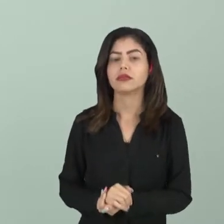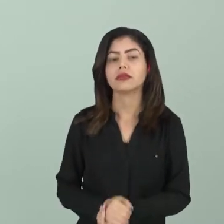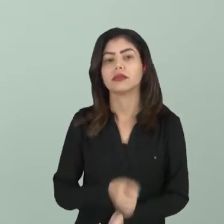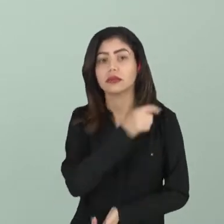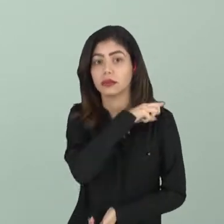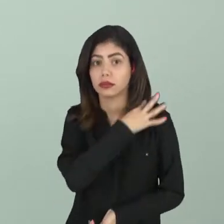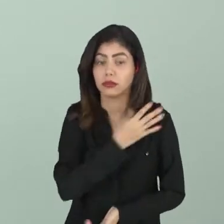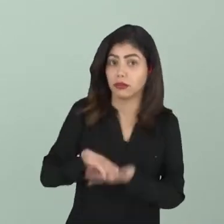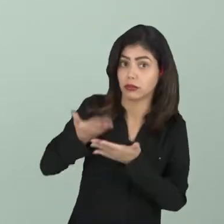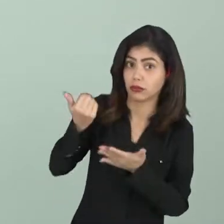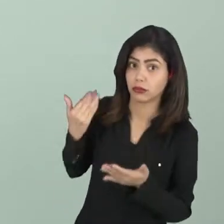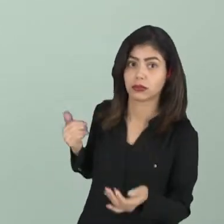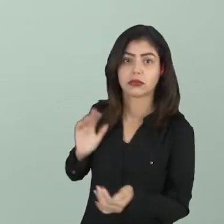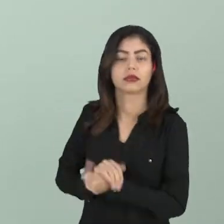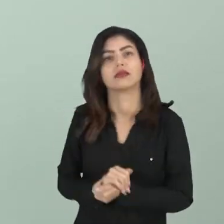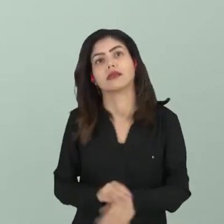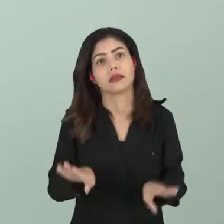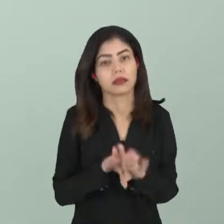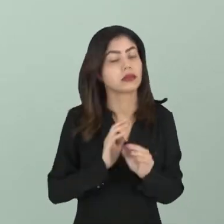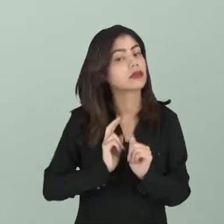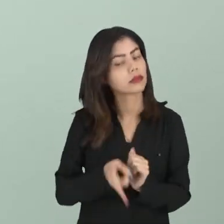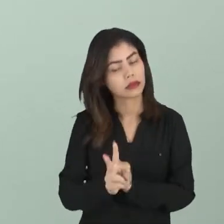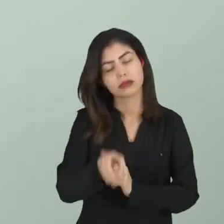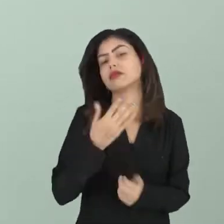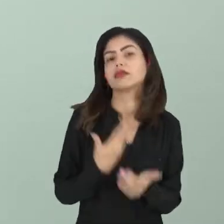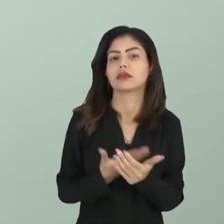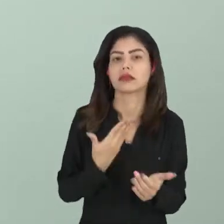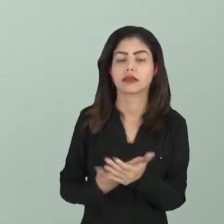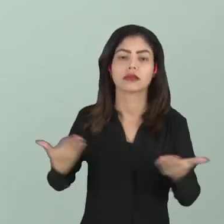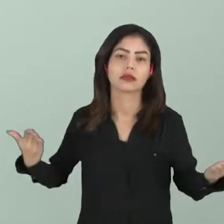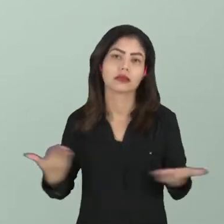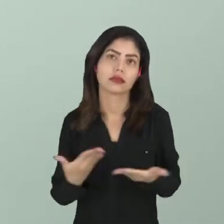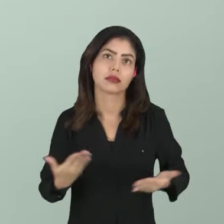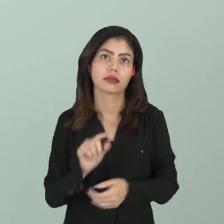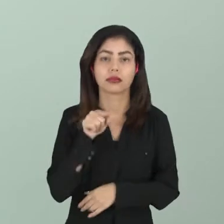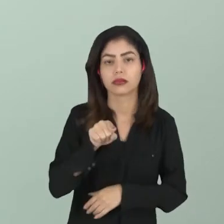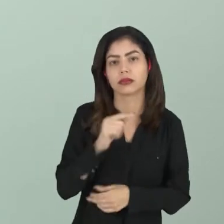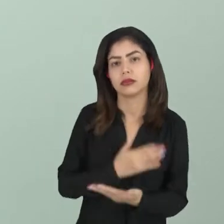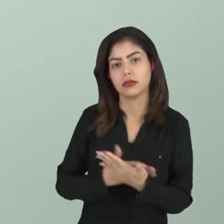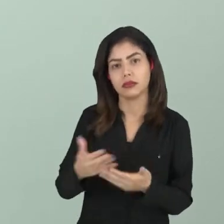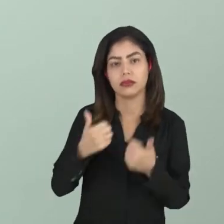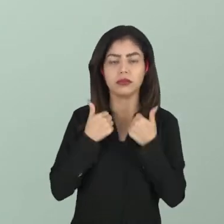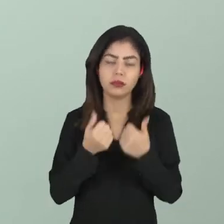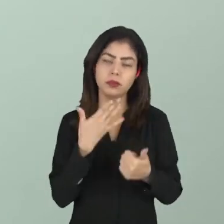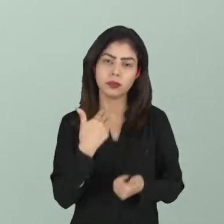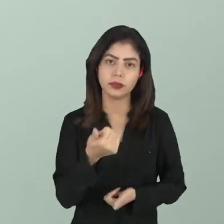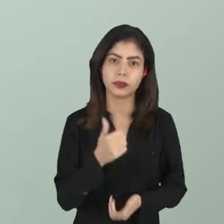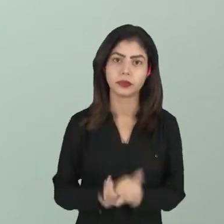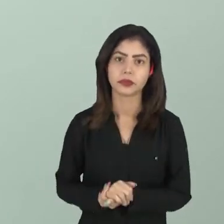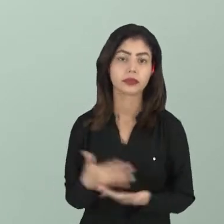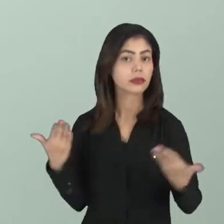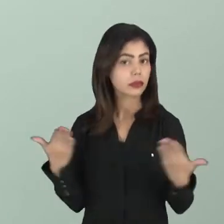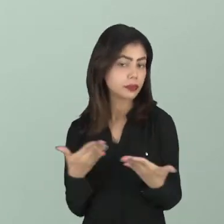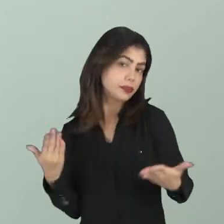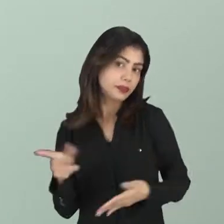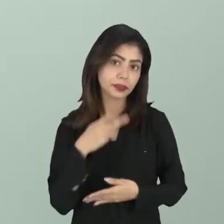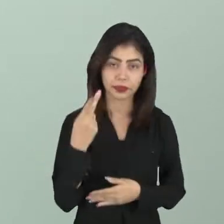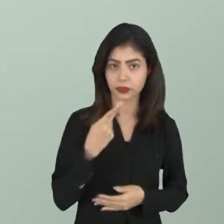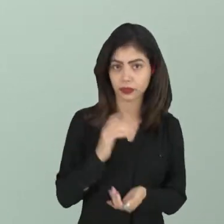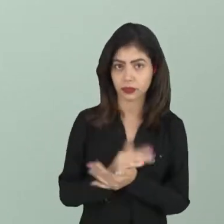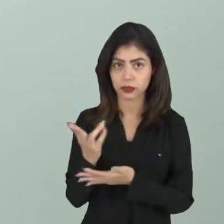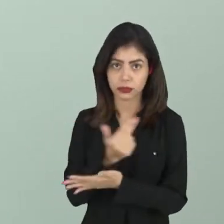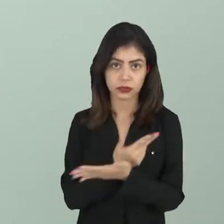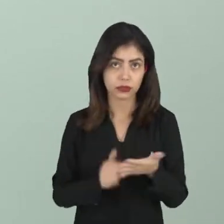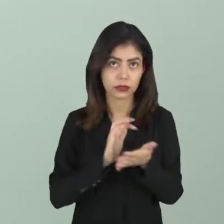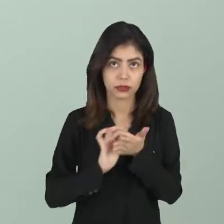são essenciais para a gente dar uma boa continuidade aos nossos estudos nessa série que vocês estão iniciando, tá bom? E aí hoje nós vamos falar de